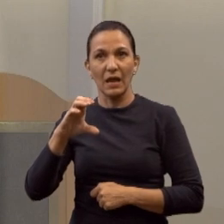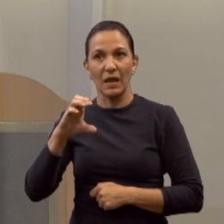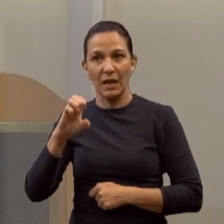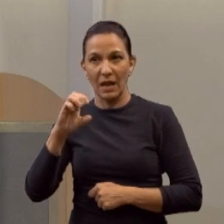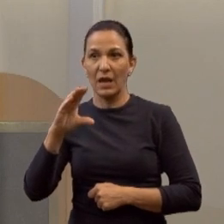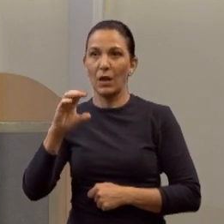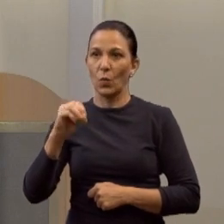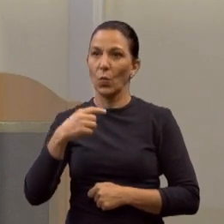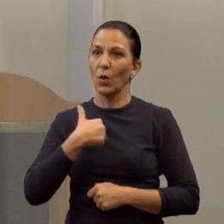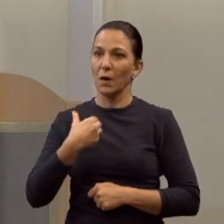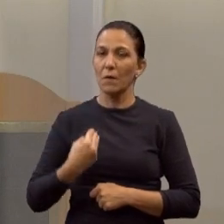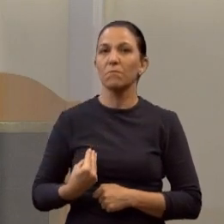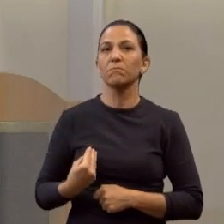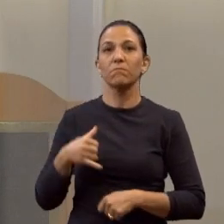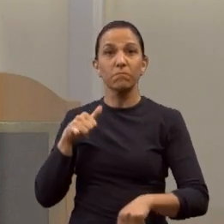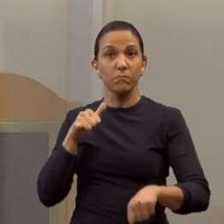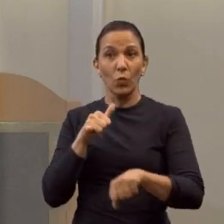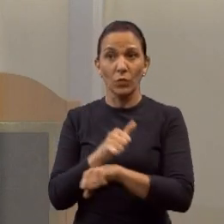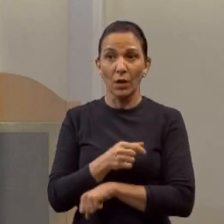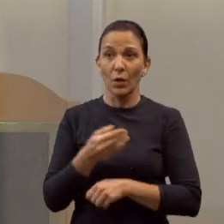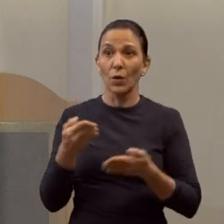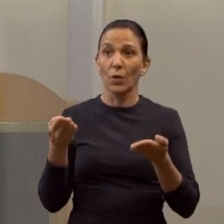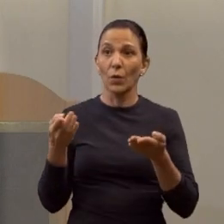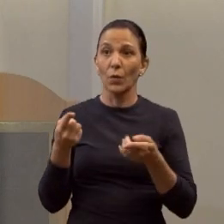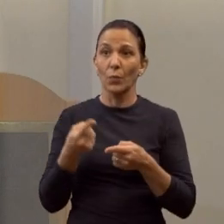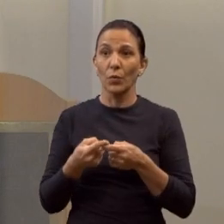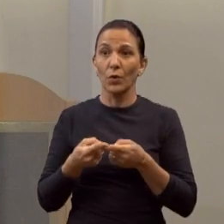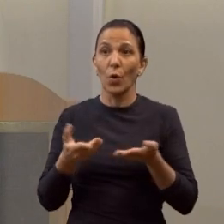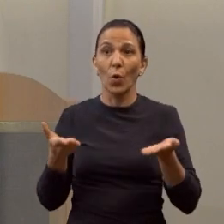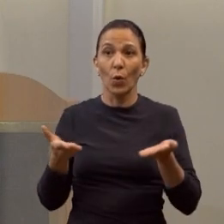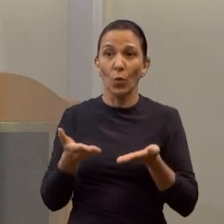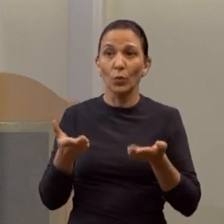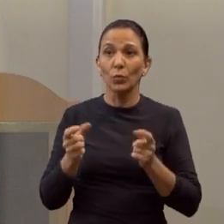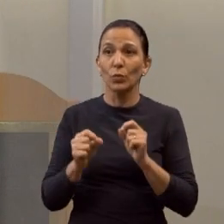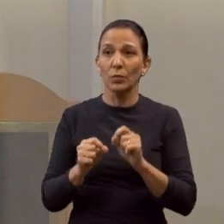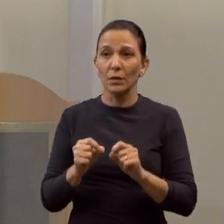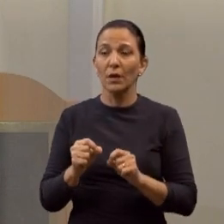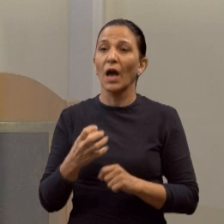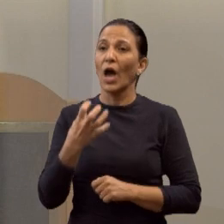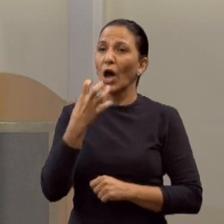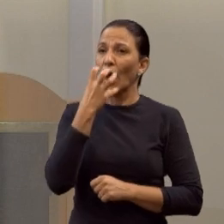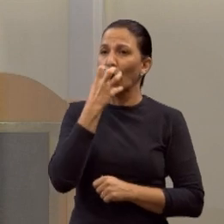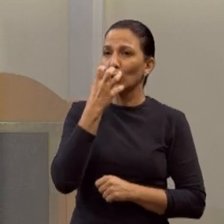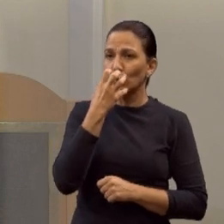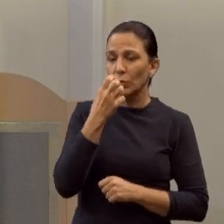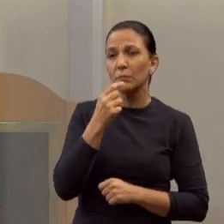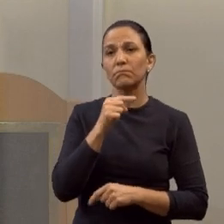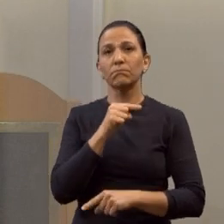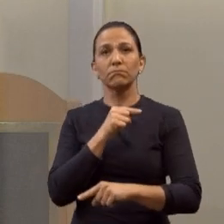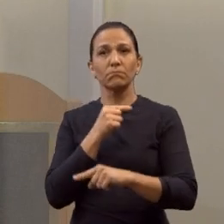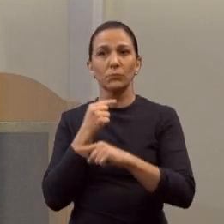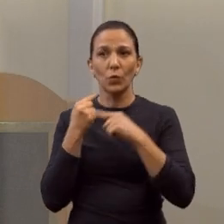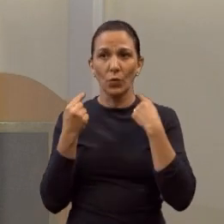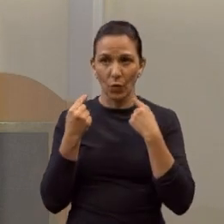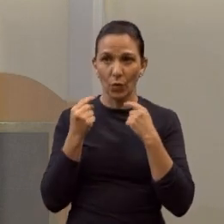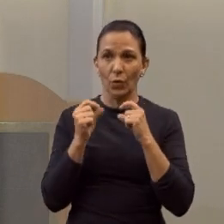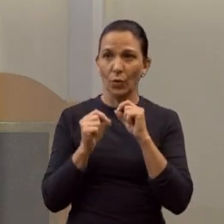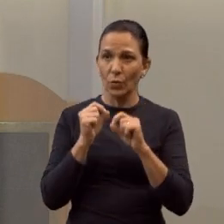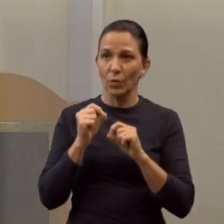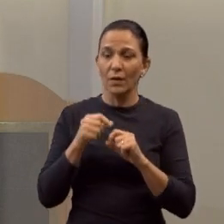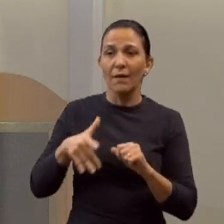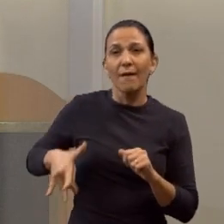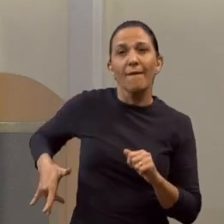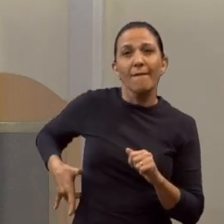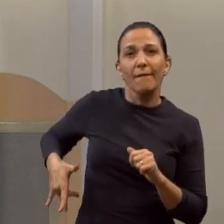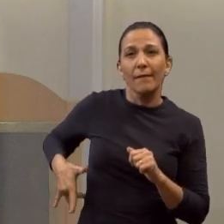porque hoje, né, eu acabei perdendo uma cachorrinha minha lá de casa, que teve falência